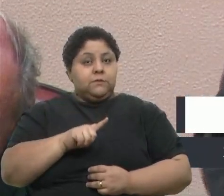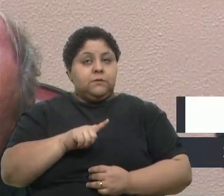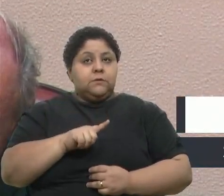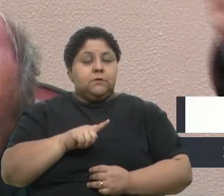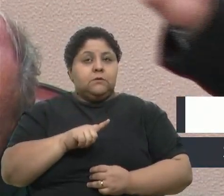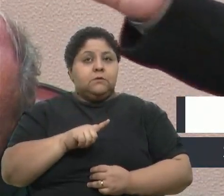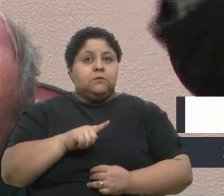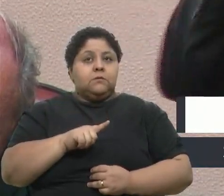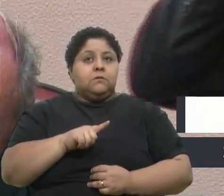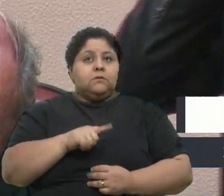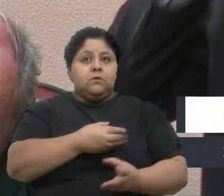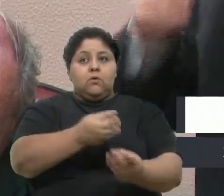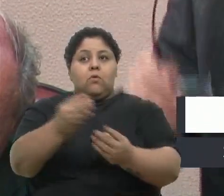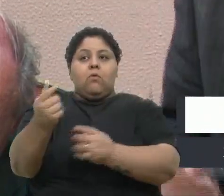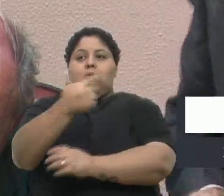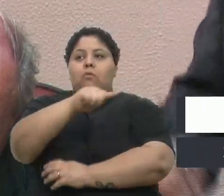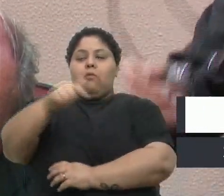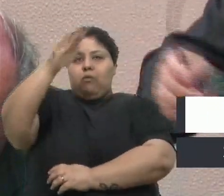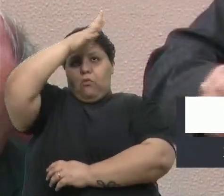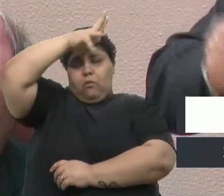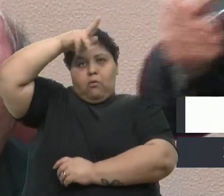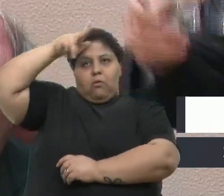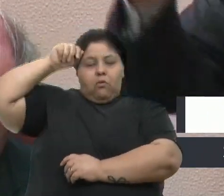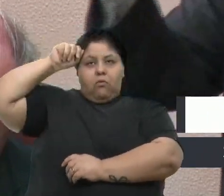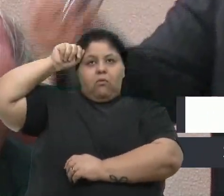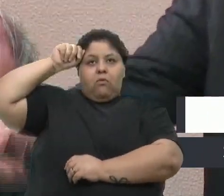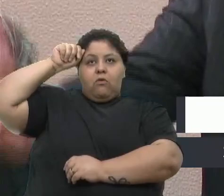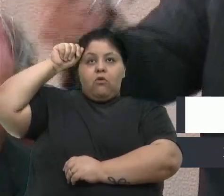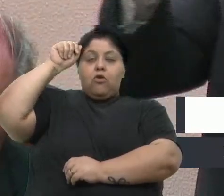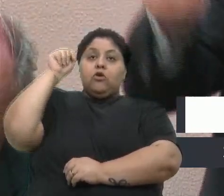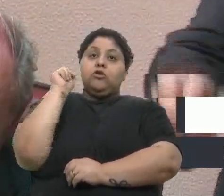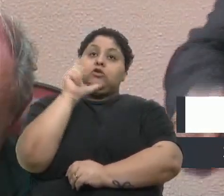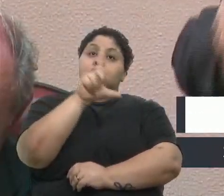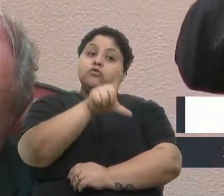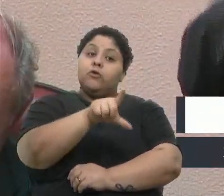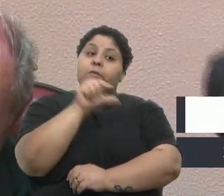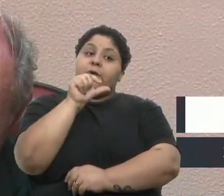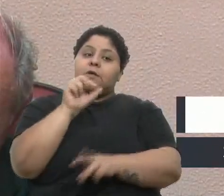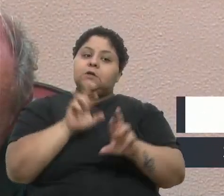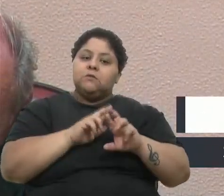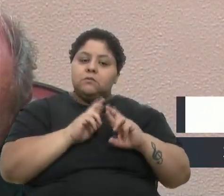com muitos outros municípios, que foi uma determinação da reunião.